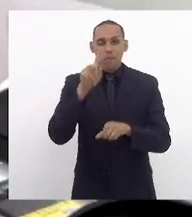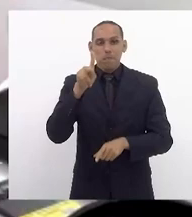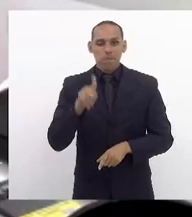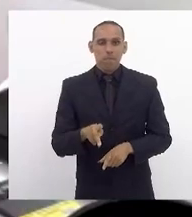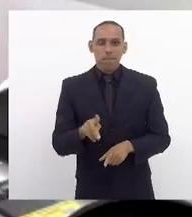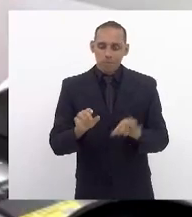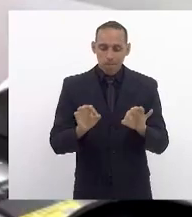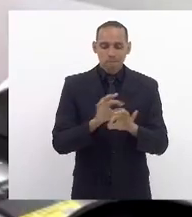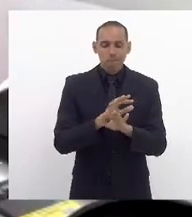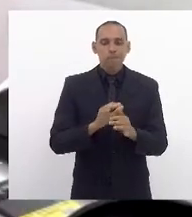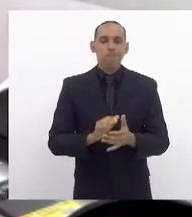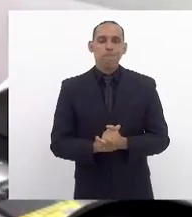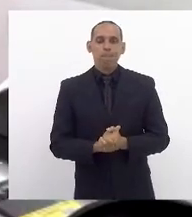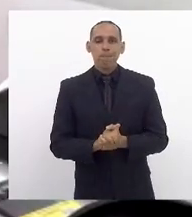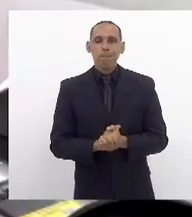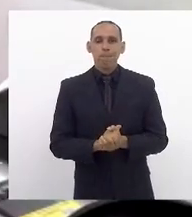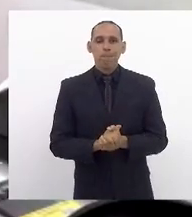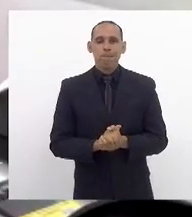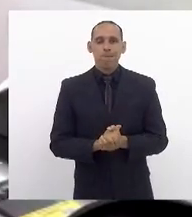para terminar,